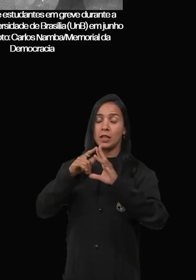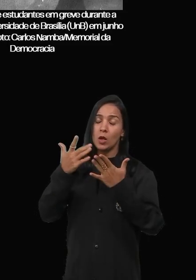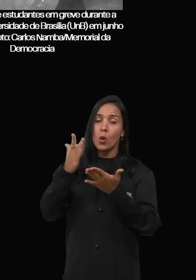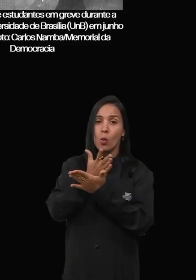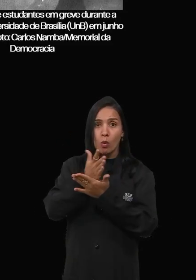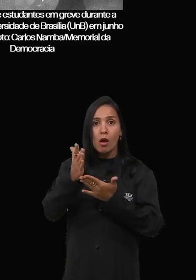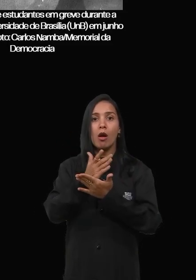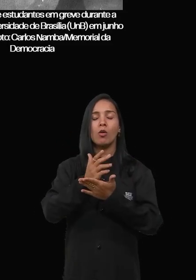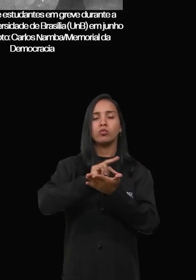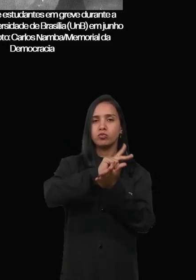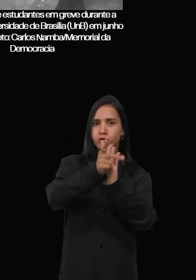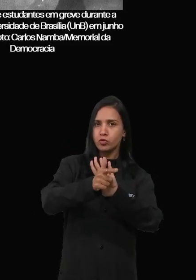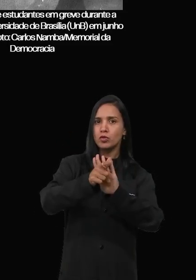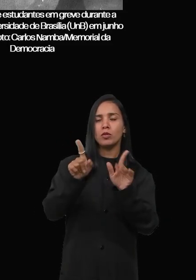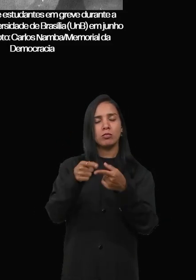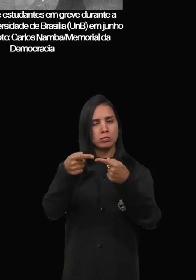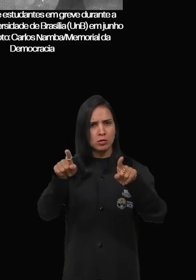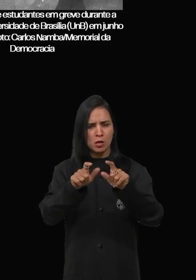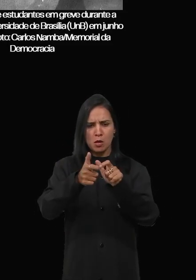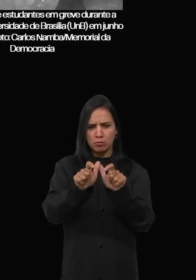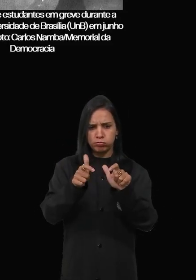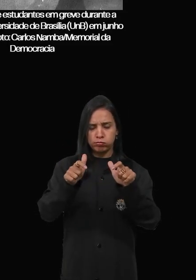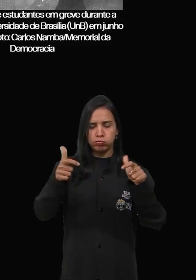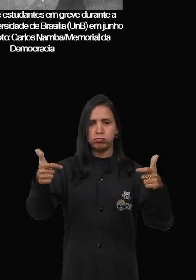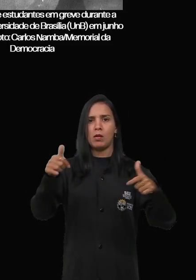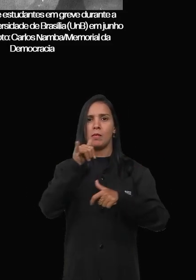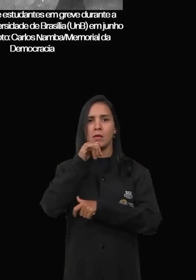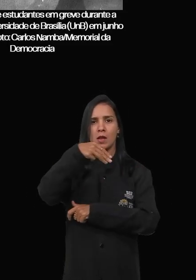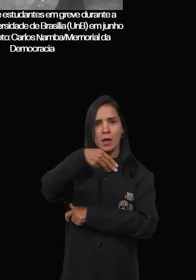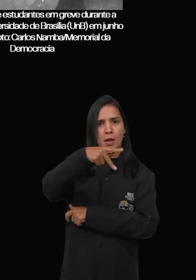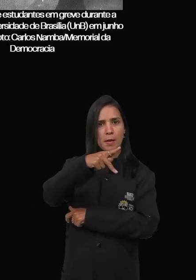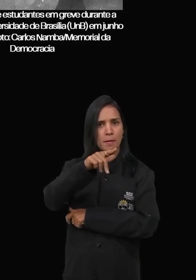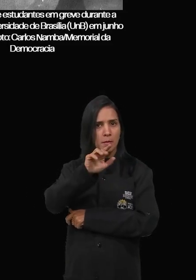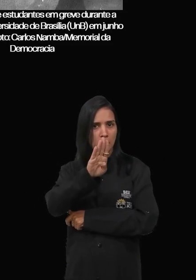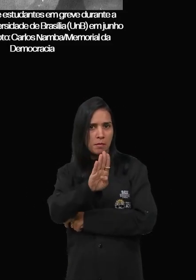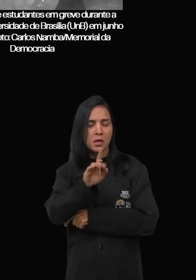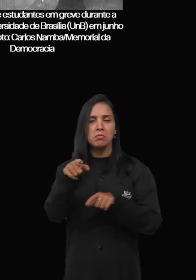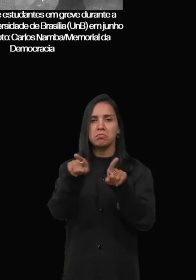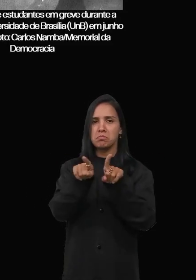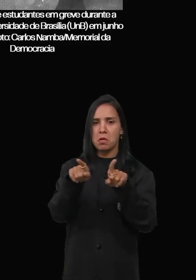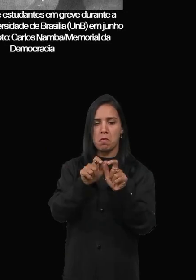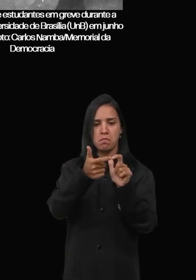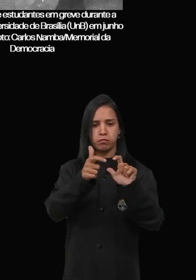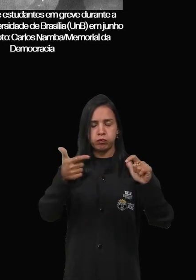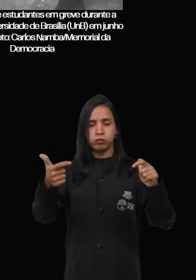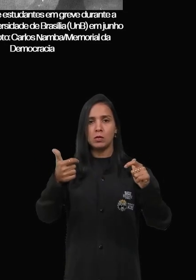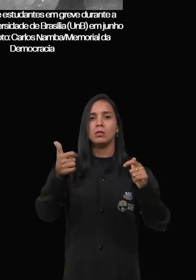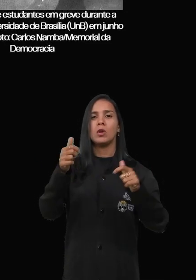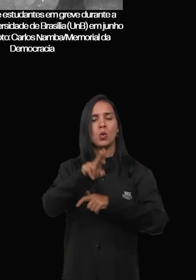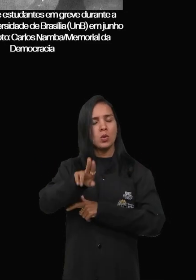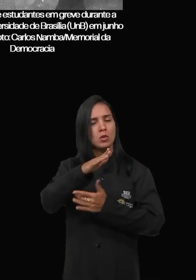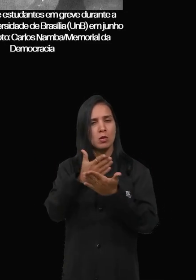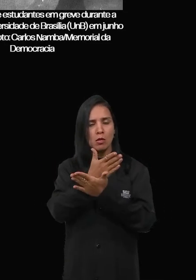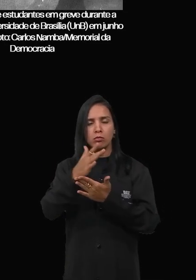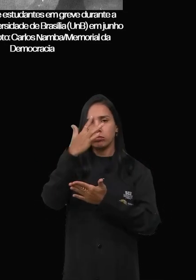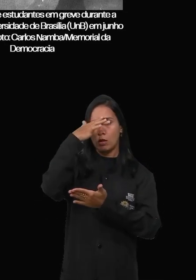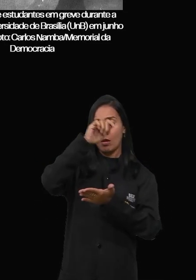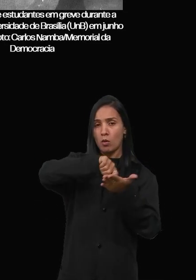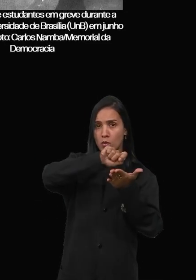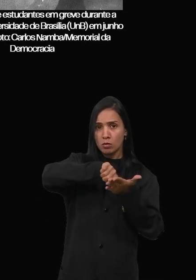MPB floresceram, cresceram, reunindo artistas engajados politicamente que falavam por